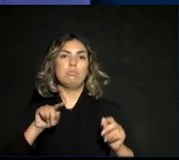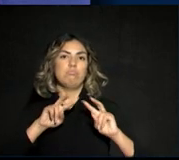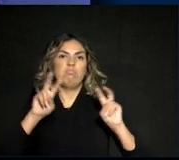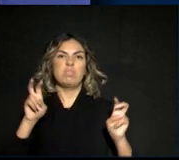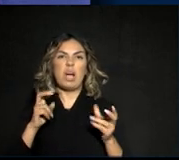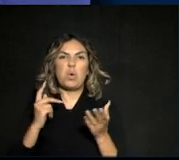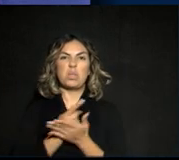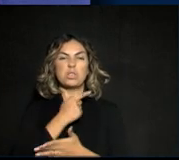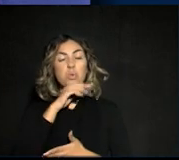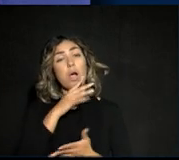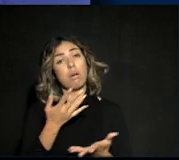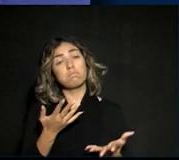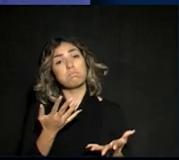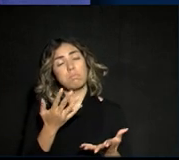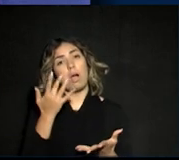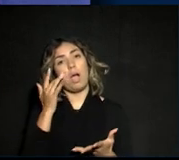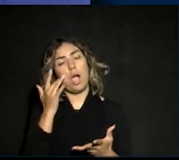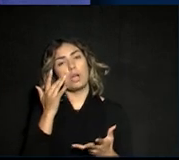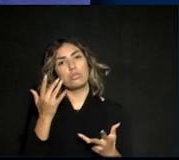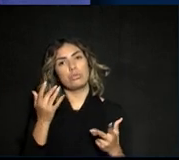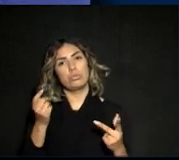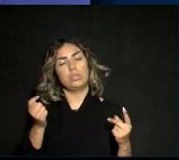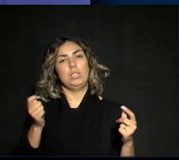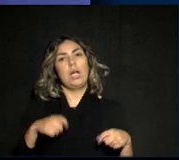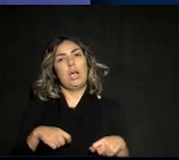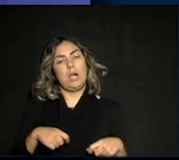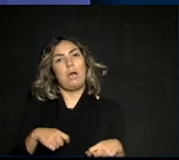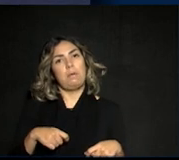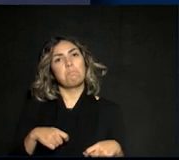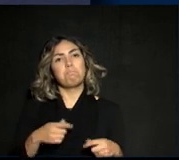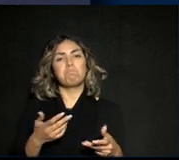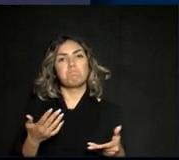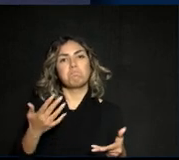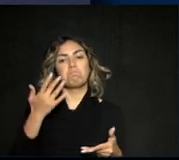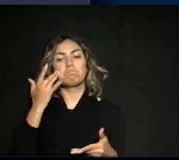desse ruído, aí eu acho que talvez fosse mais